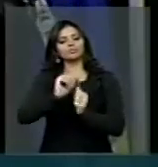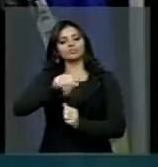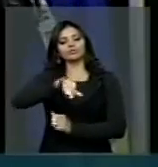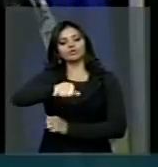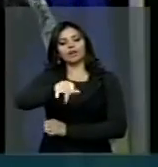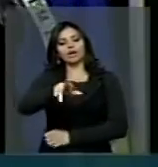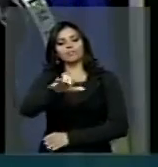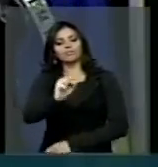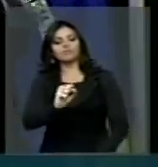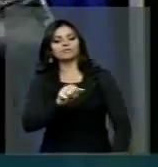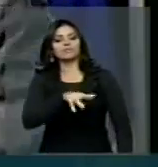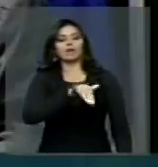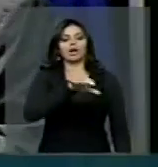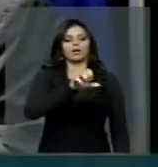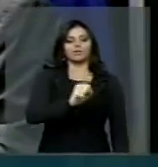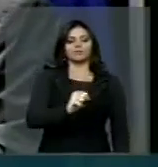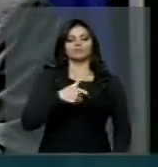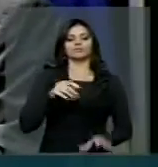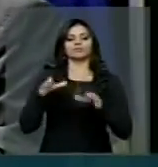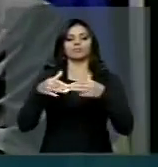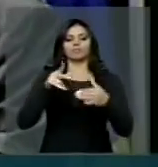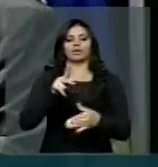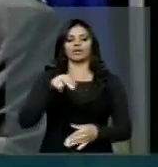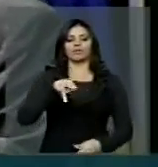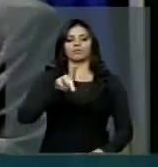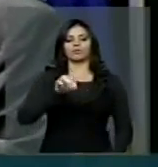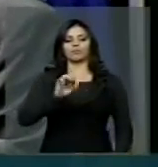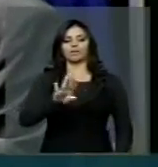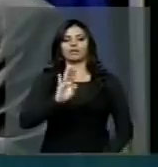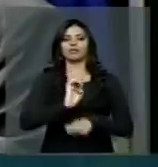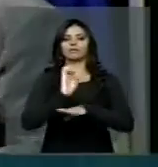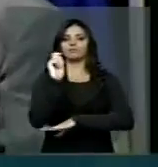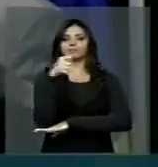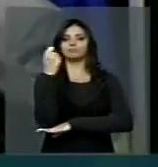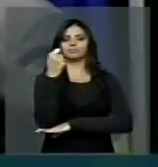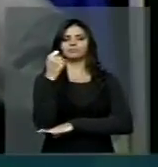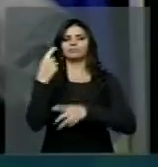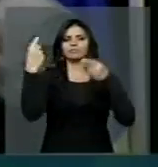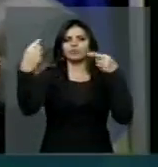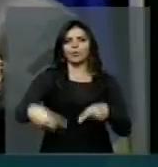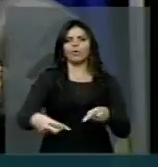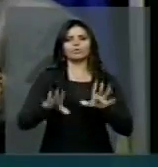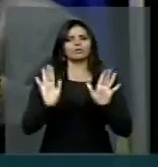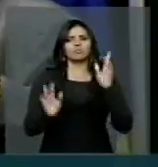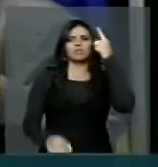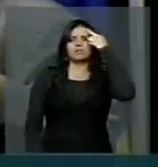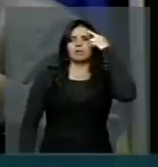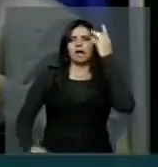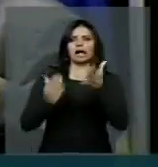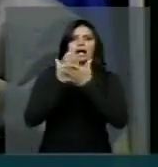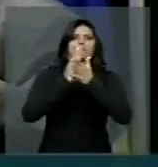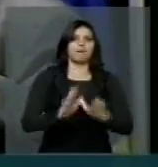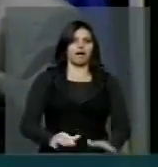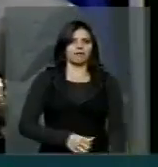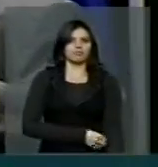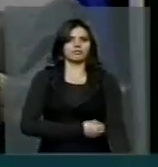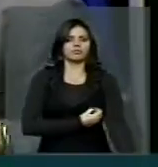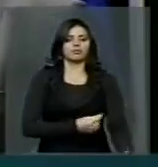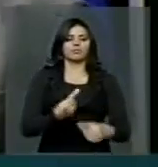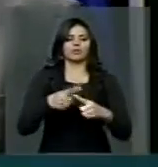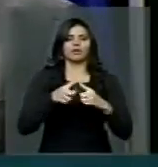Freire, setores do MDB do Rio Grande do Sul, contra essa tese, que